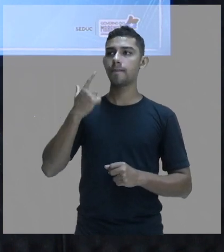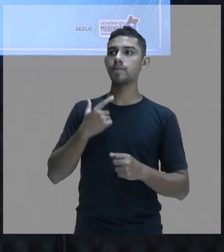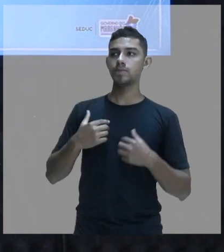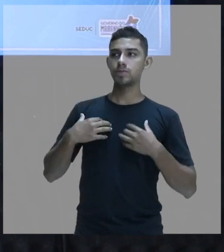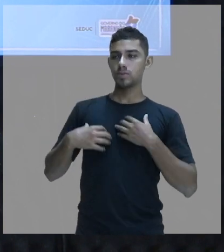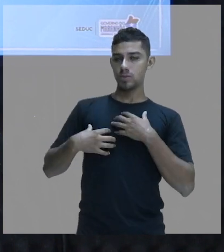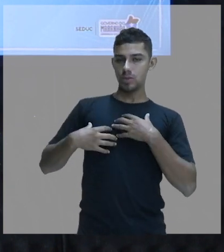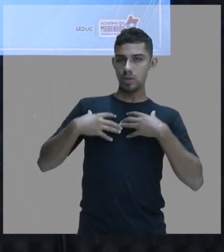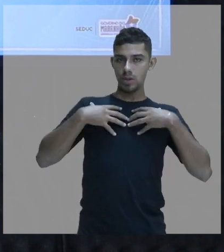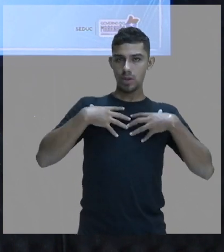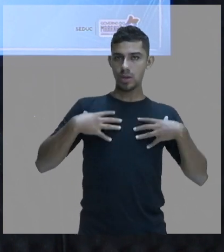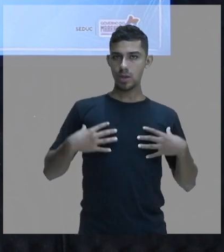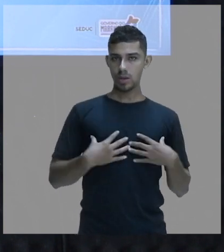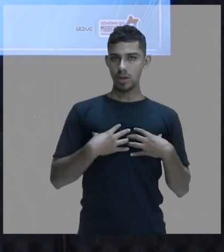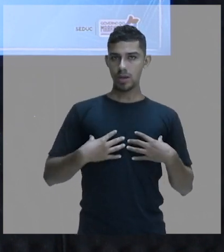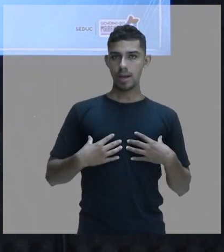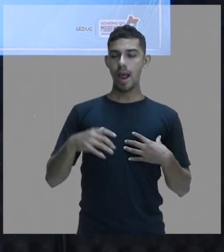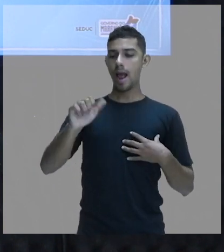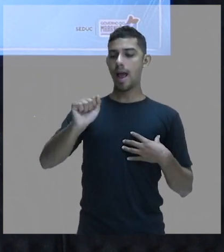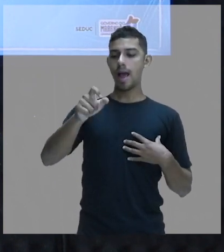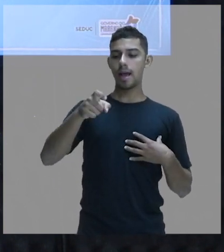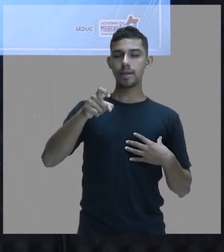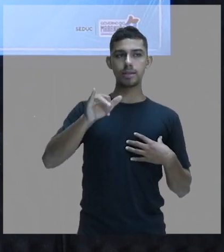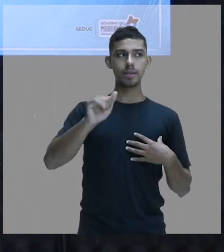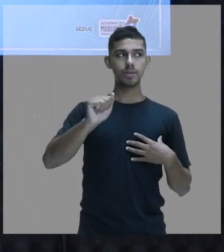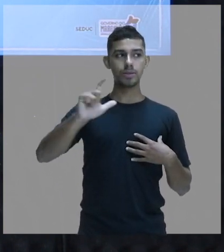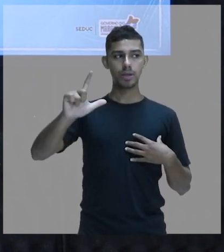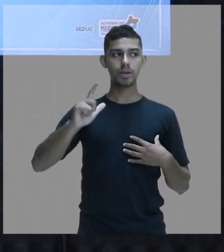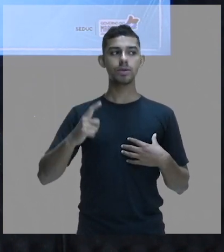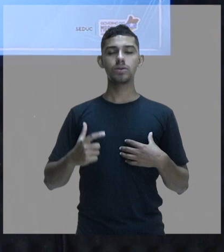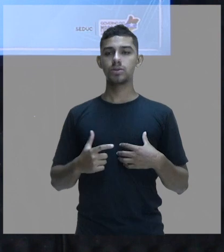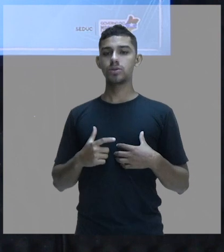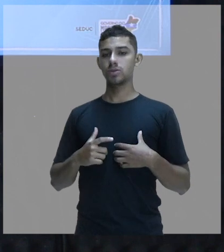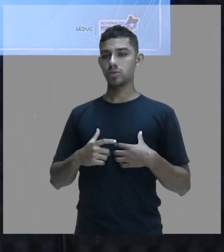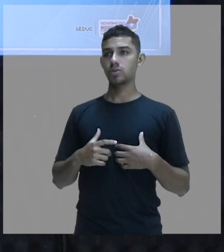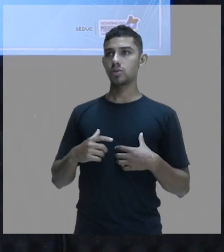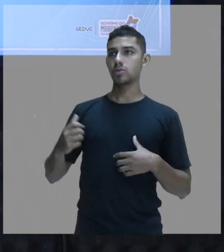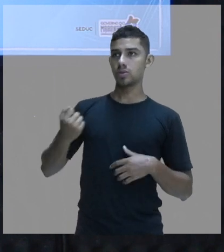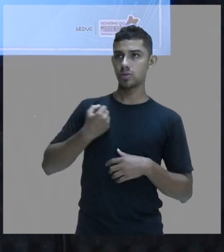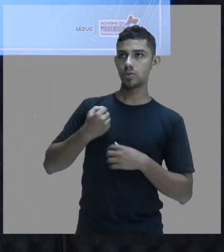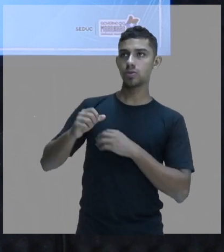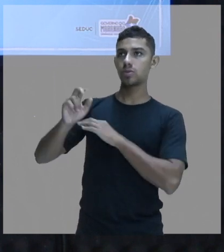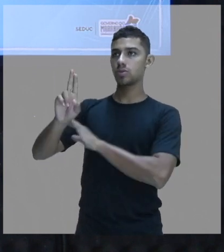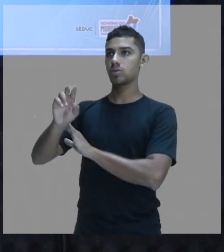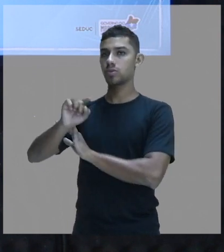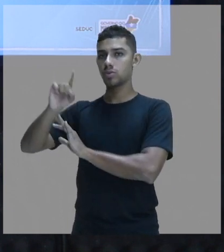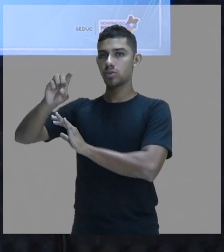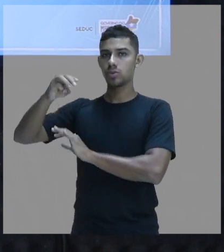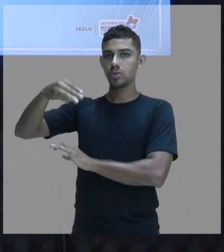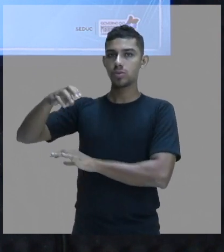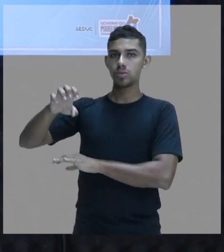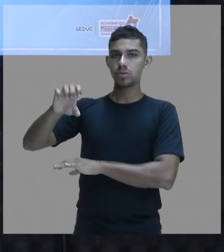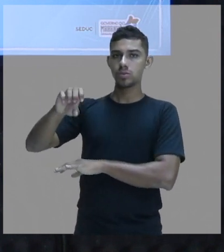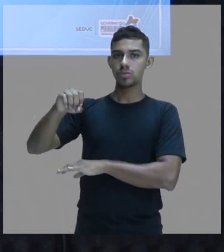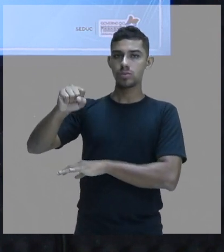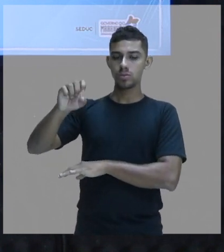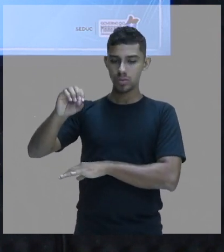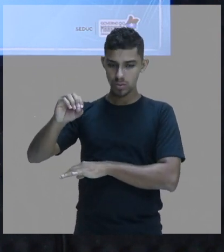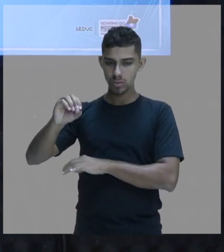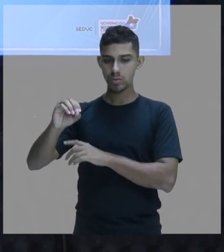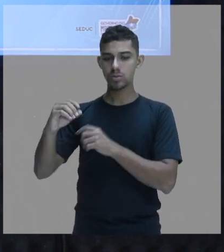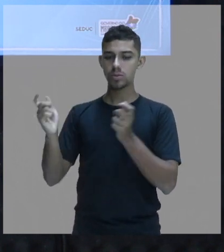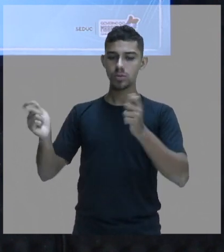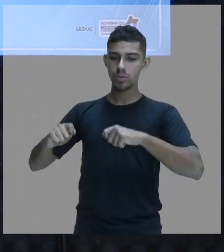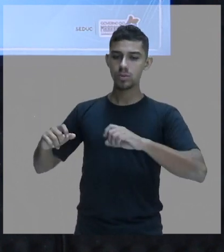apendicular, fazendo união com o esqueleto axial através da escápula, e está aqui o húmero, que é o primeiro membro, ele faz união aqui através da cavidade